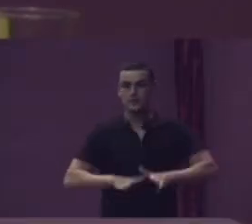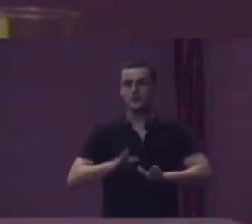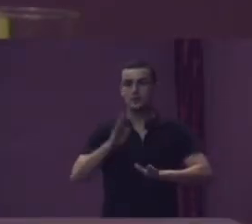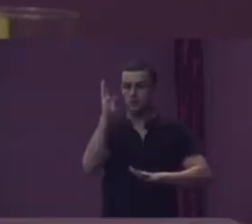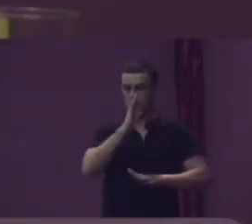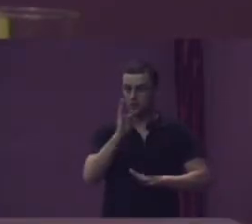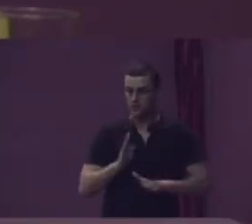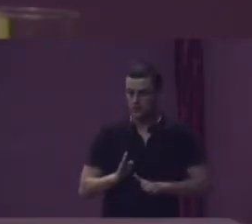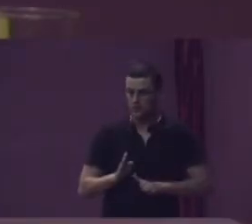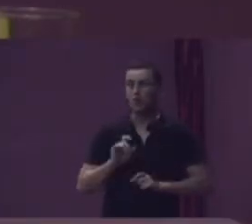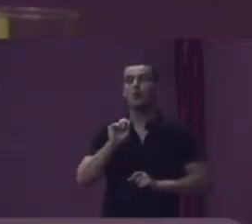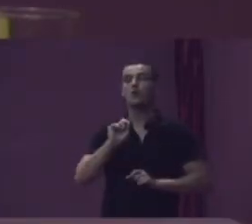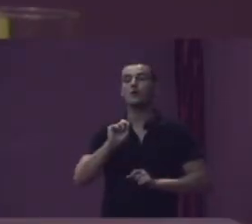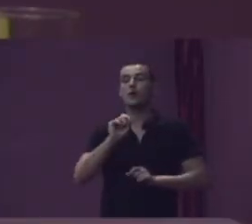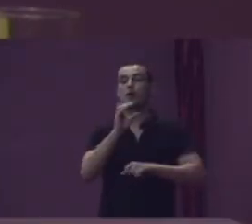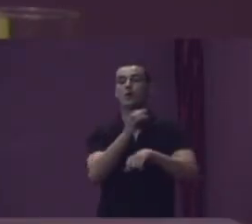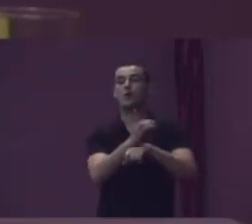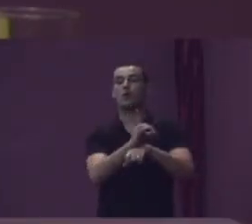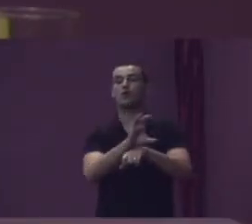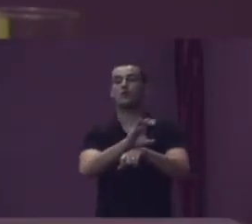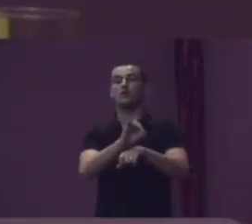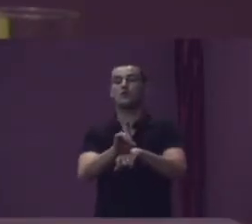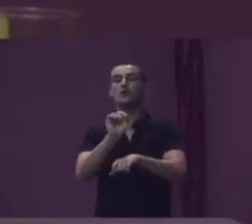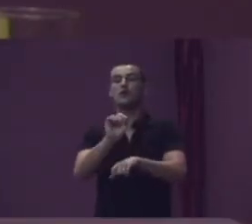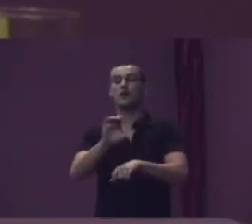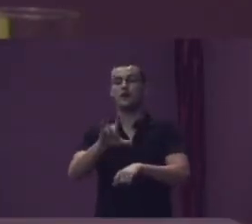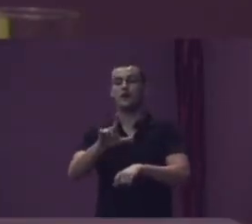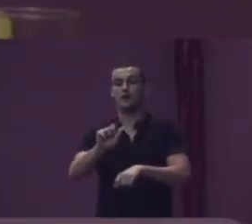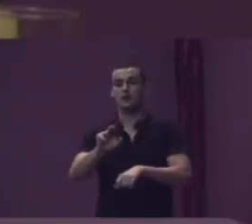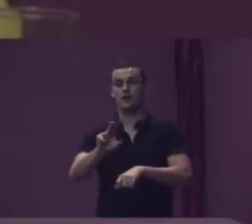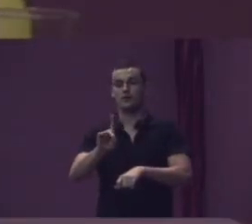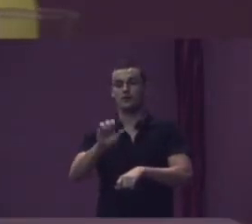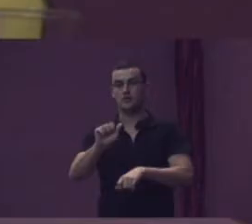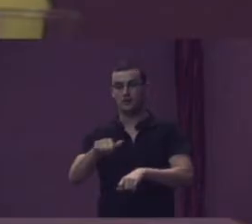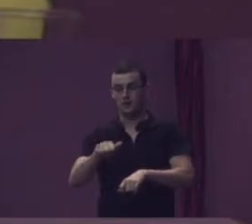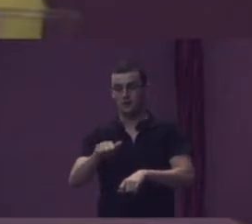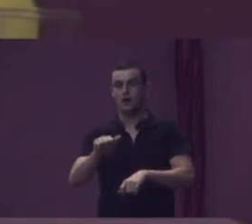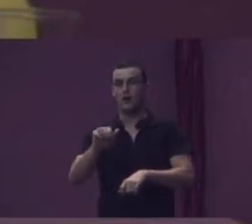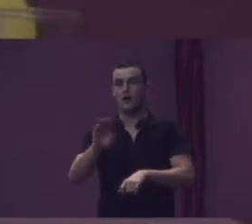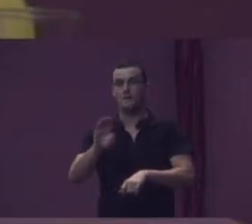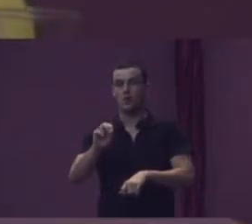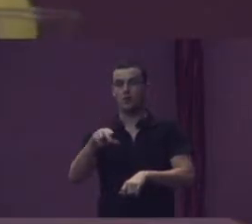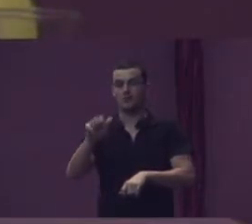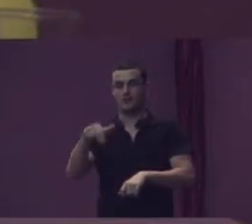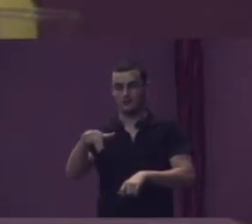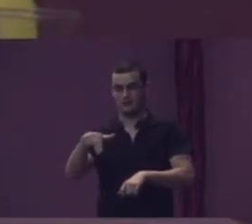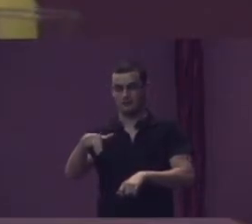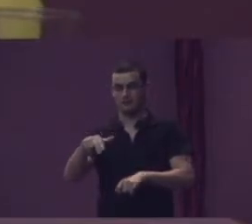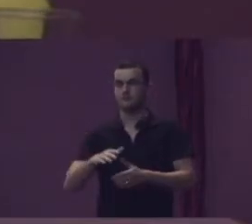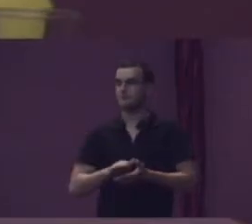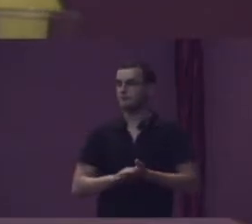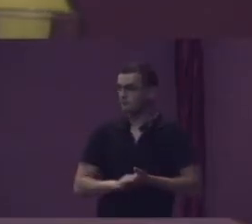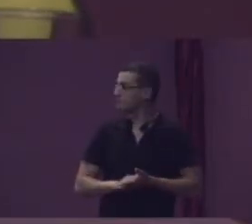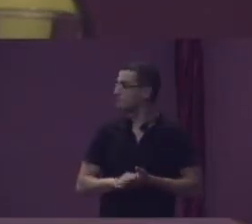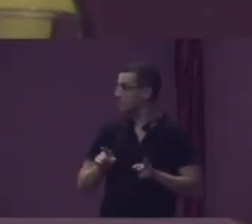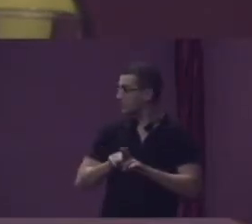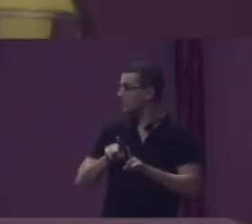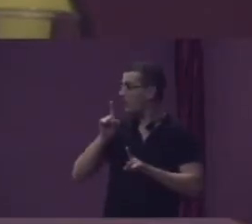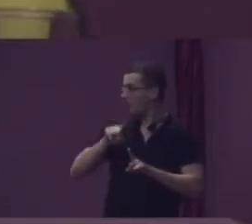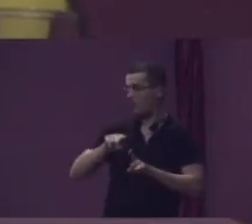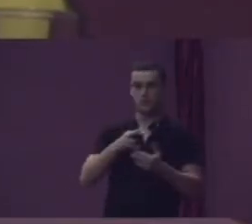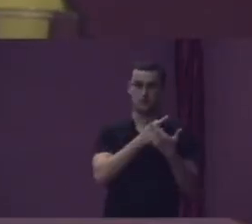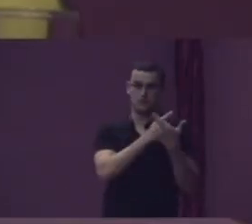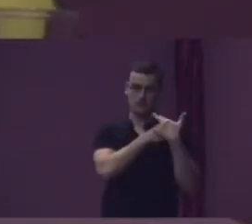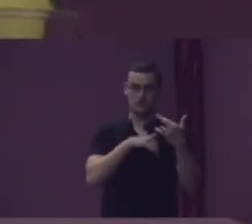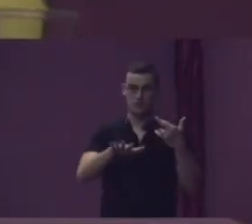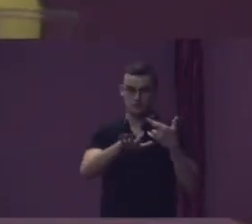coordenada pela Cláudia Bonan e pelo Luiz Teixeira, que a gente entrevista, então, mulheres que realizaram cesáreas, né, nesse setor